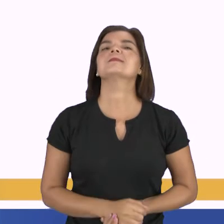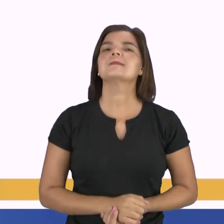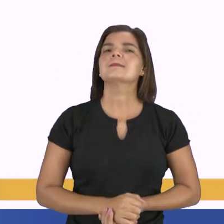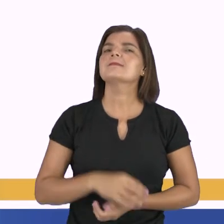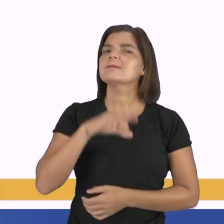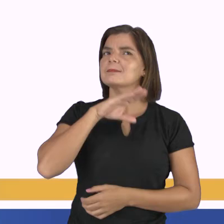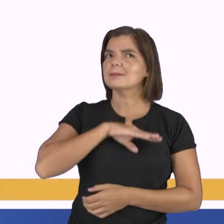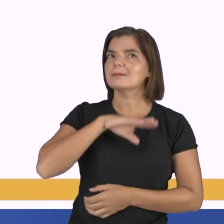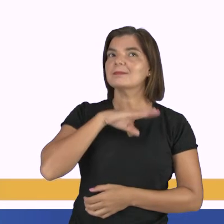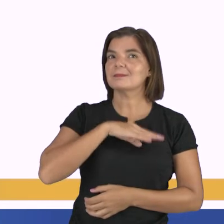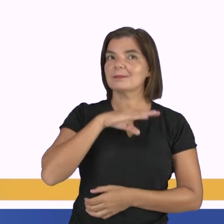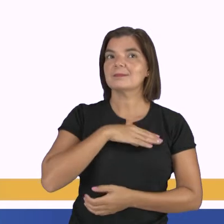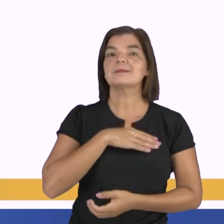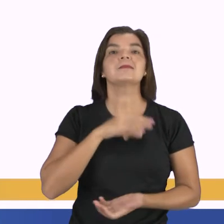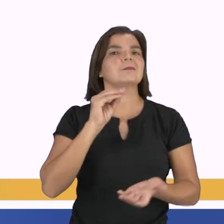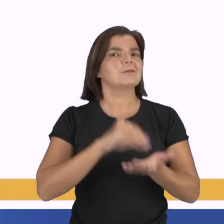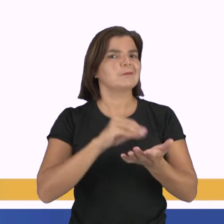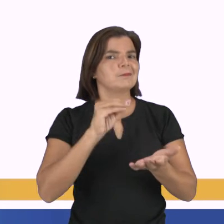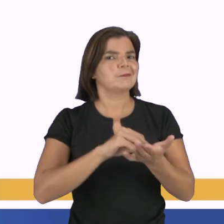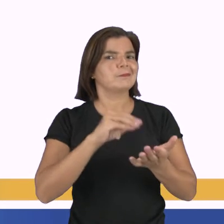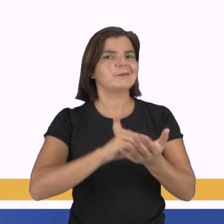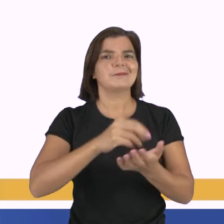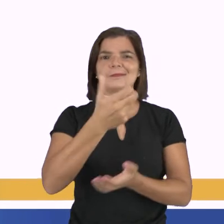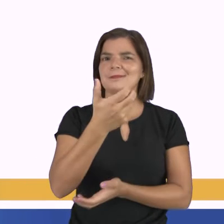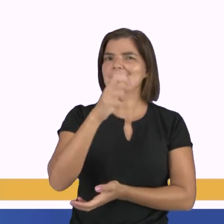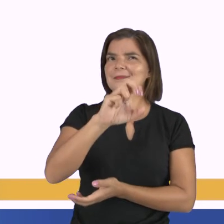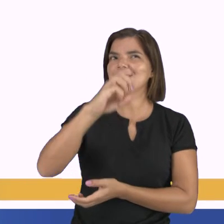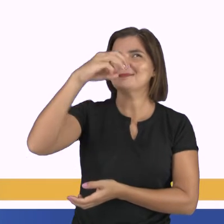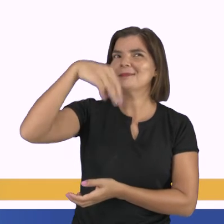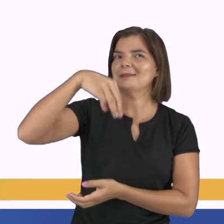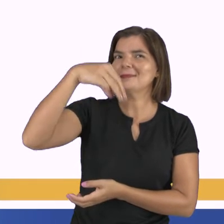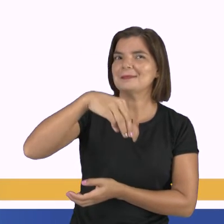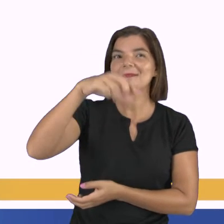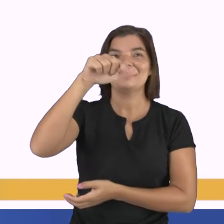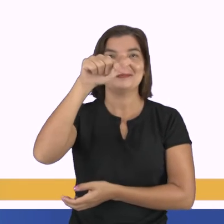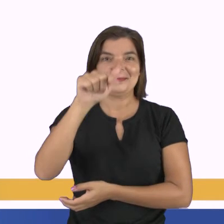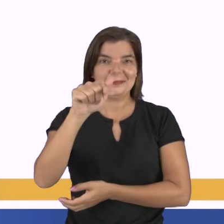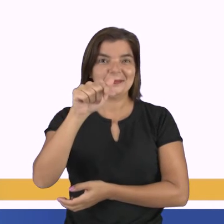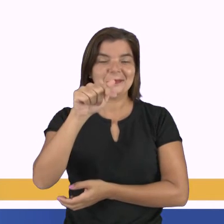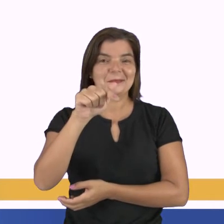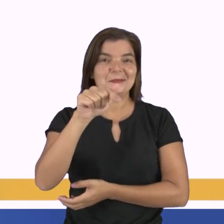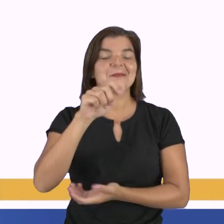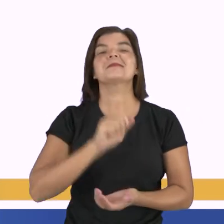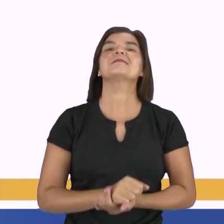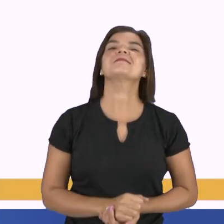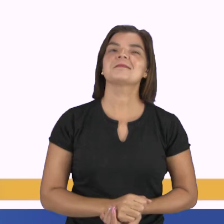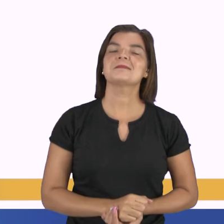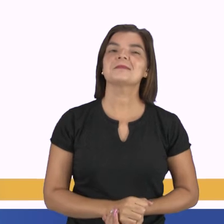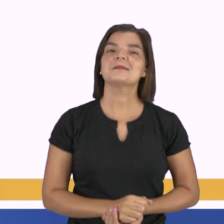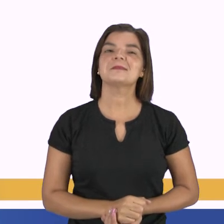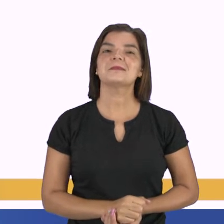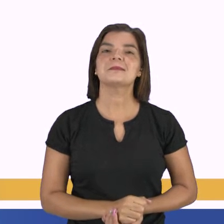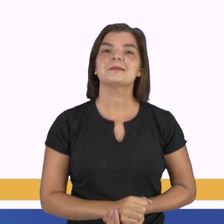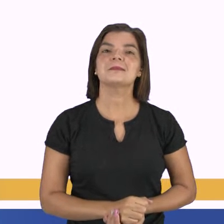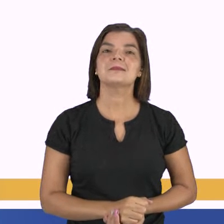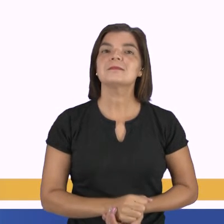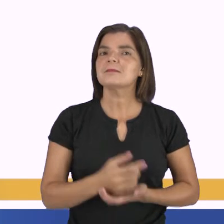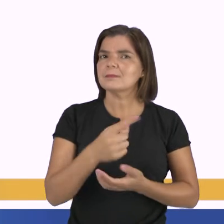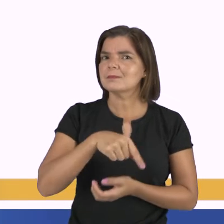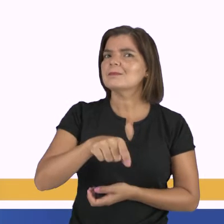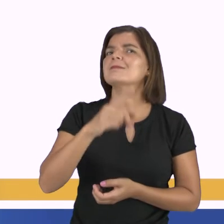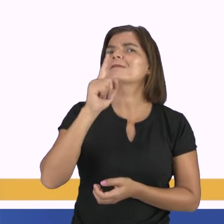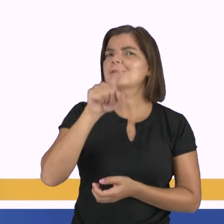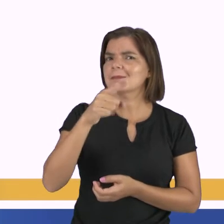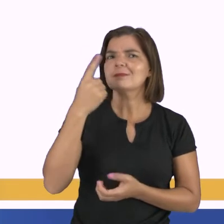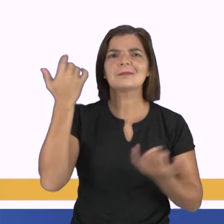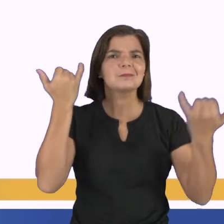Em português, a gente fala, são 6:45. Porém, a gente também fala, olha só, faltam 15 para as 7. Você não já